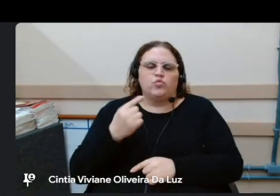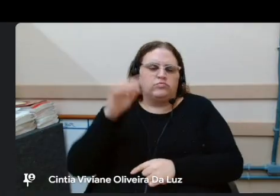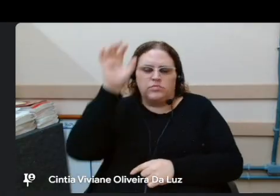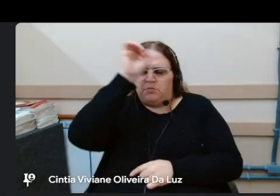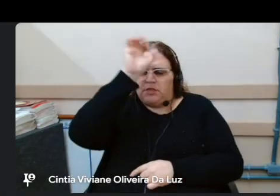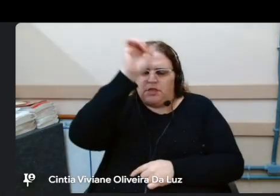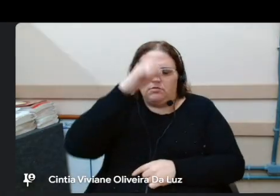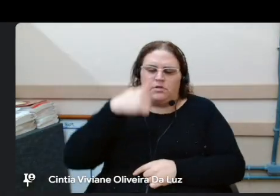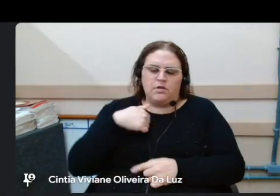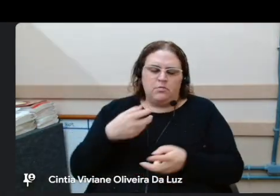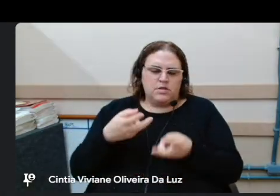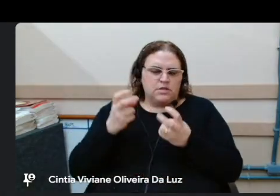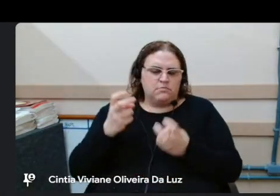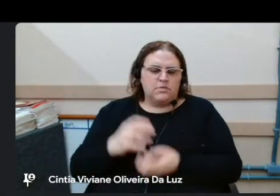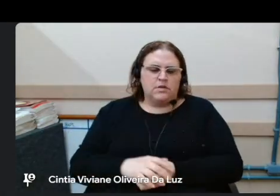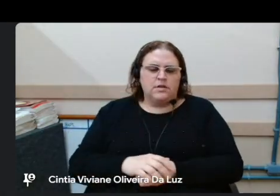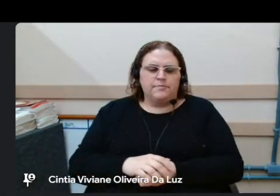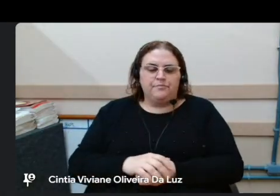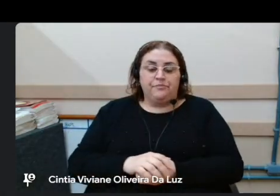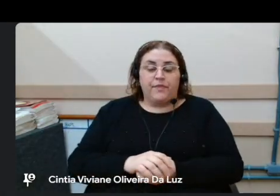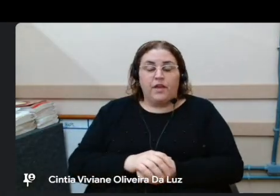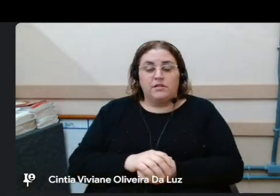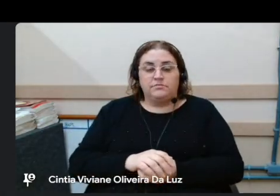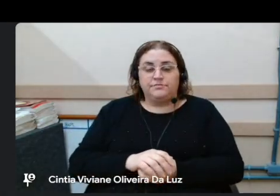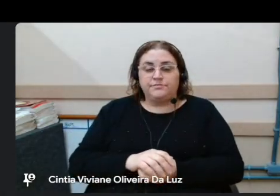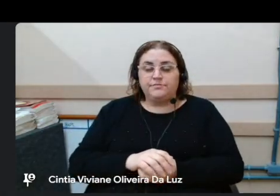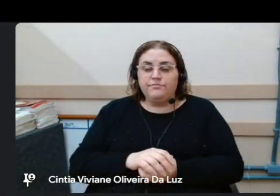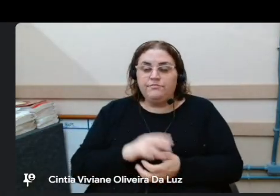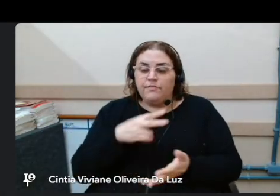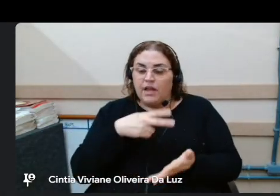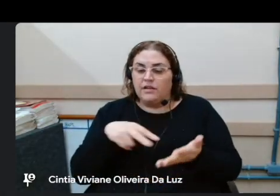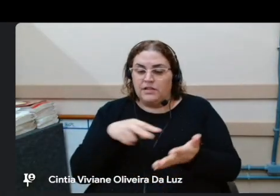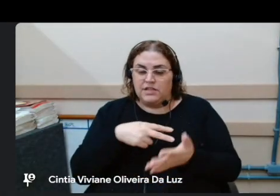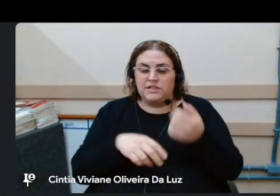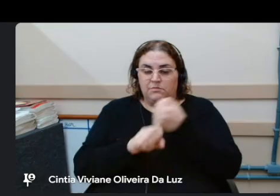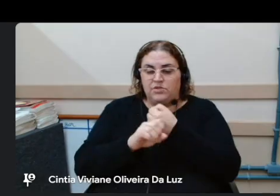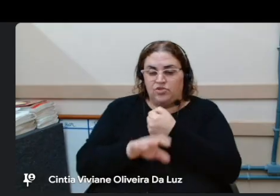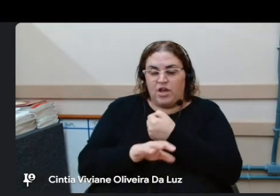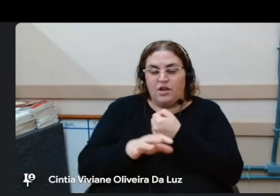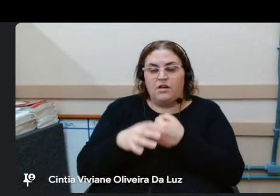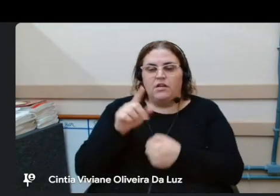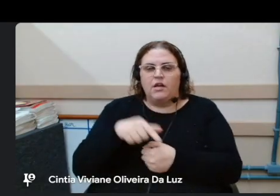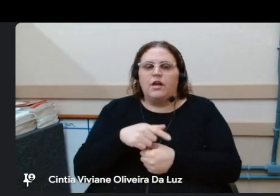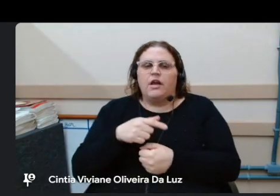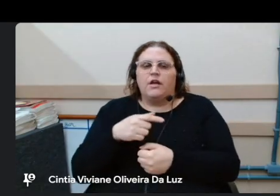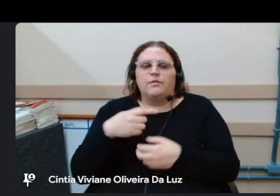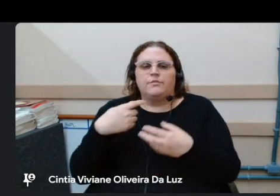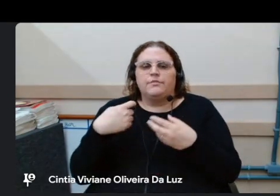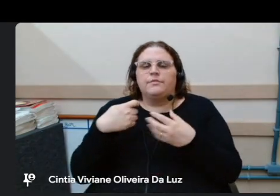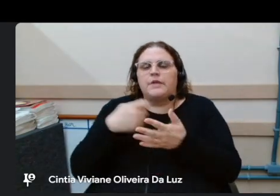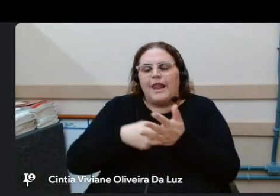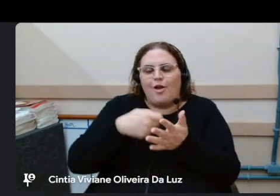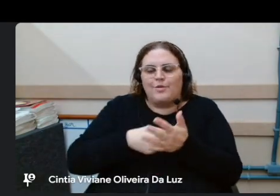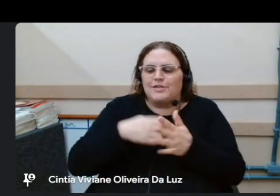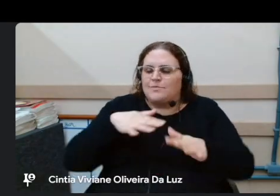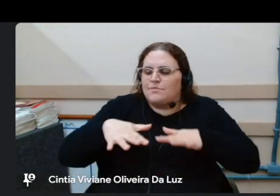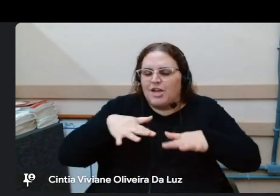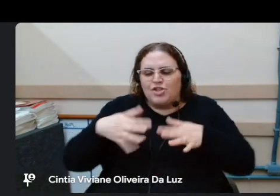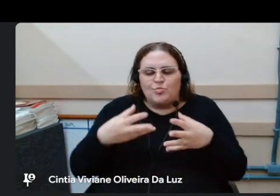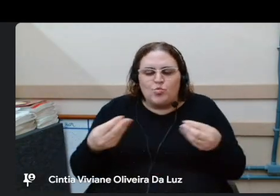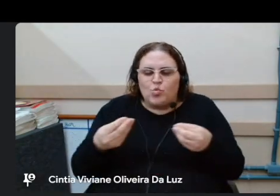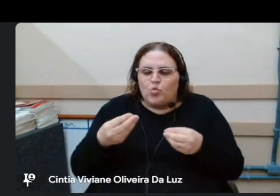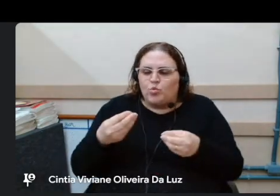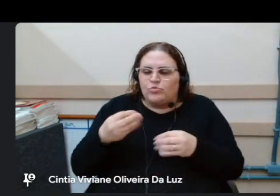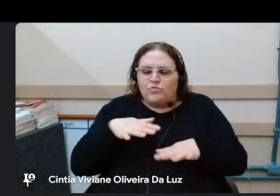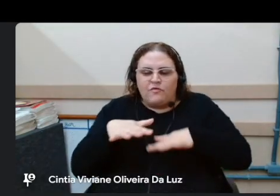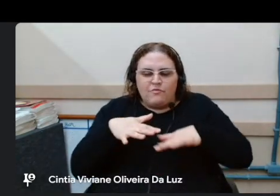isso como eu falei uma das lições que eu percebi ali né é que a dança mediatizada é uma dança que exige que se